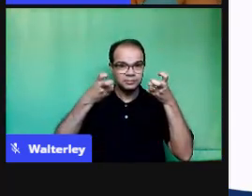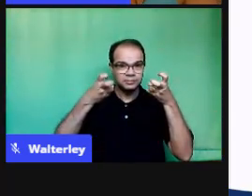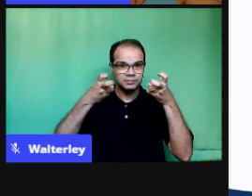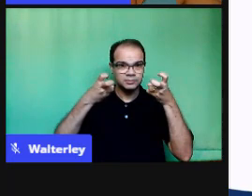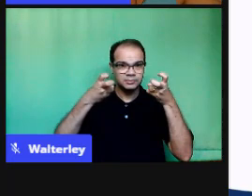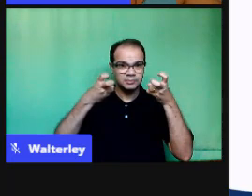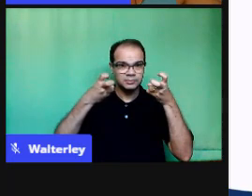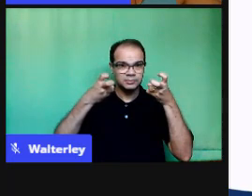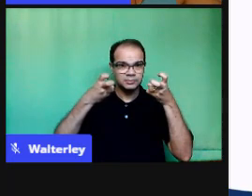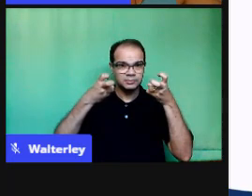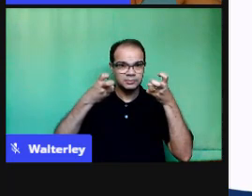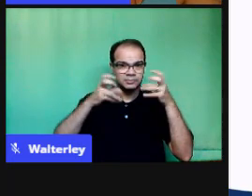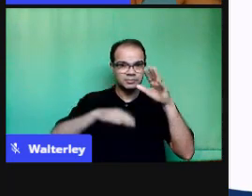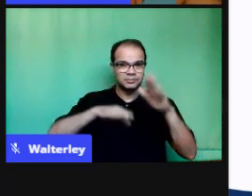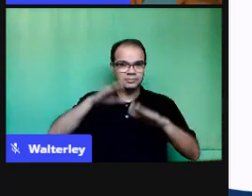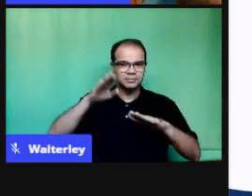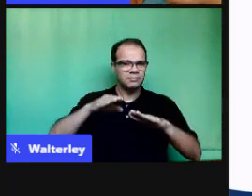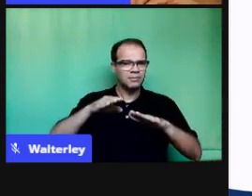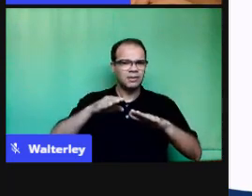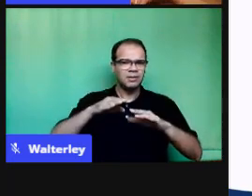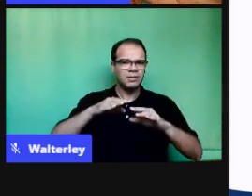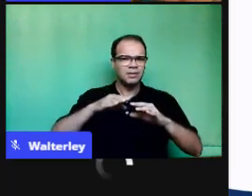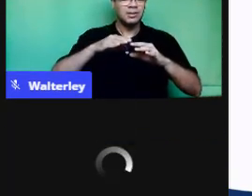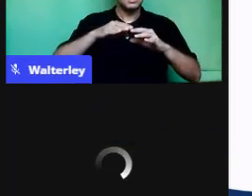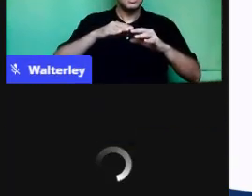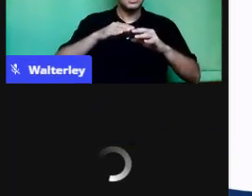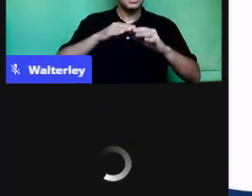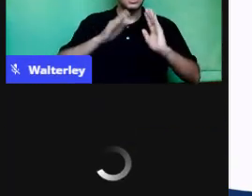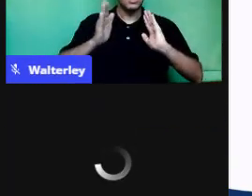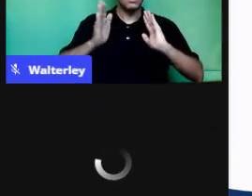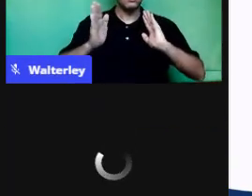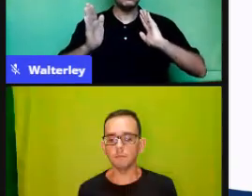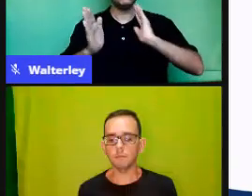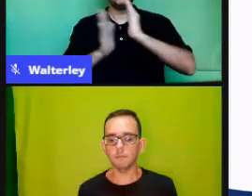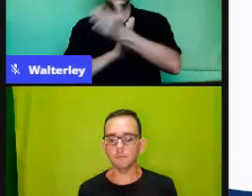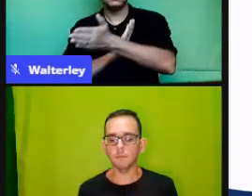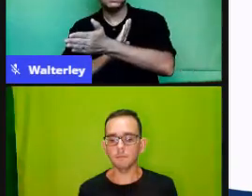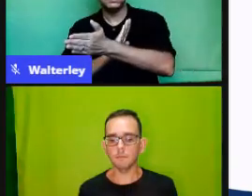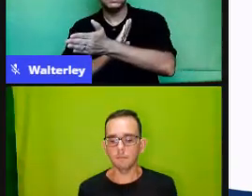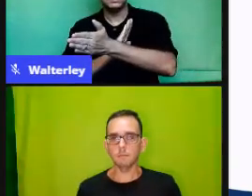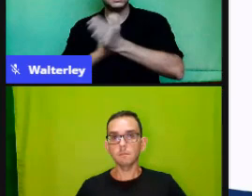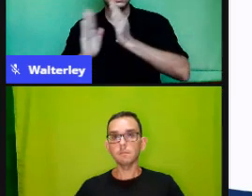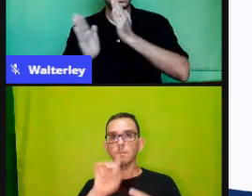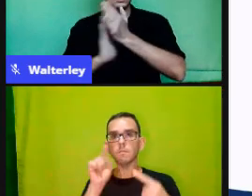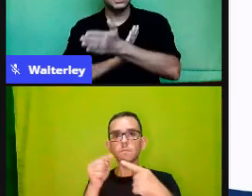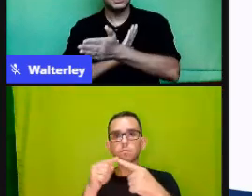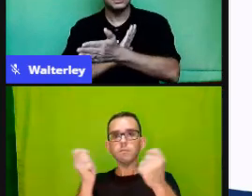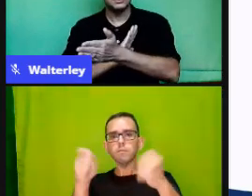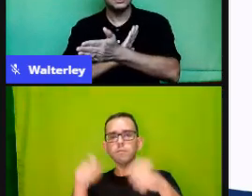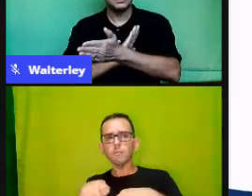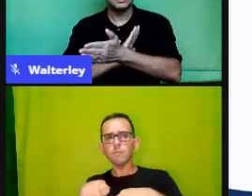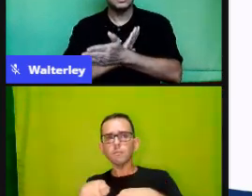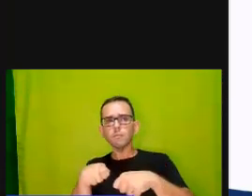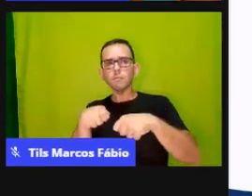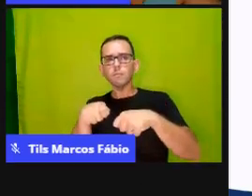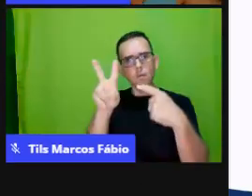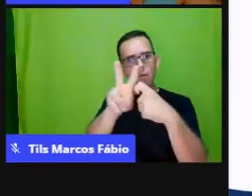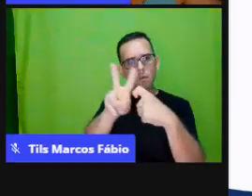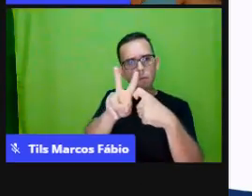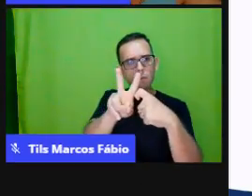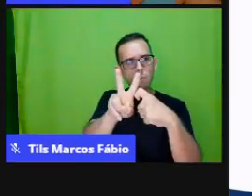por 2 semanas, e quando o animal volta, ele recebe assistência veterinária, e um animal doente sem assistência